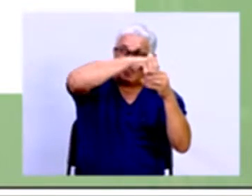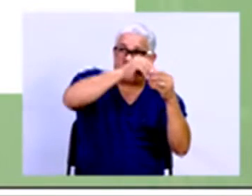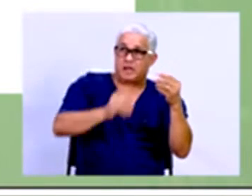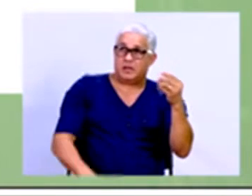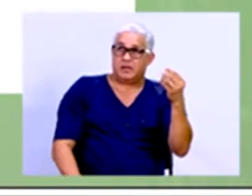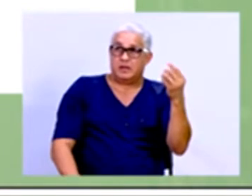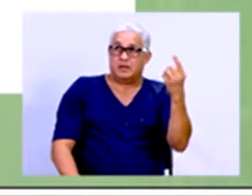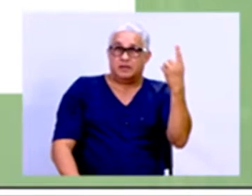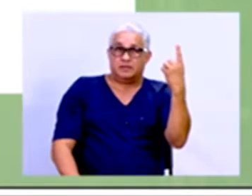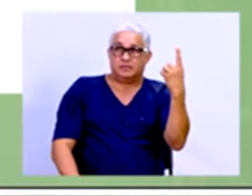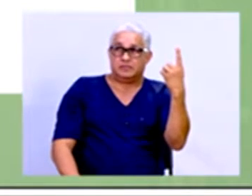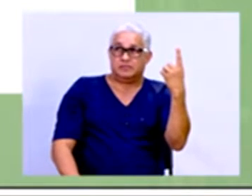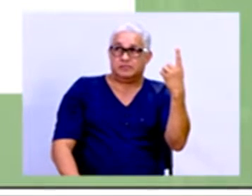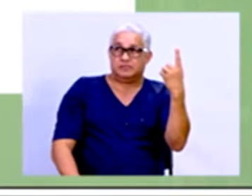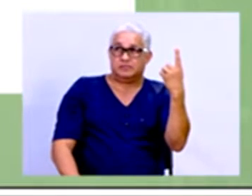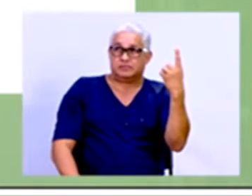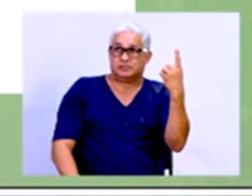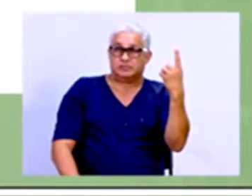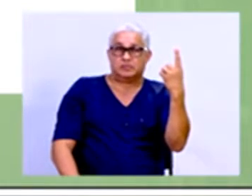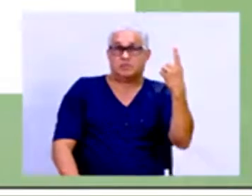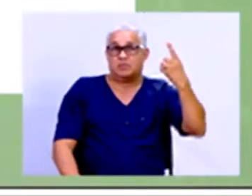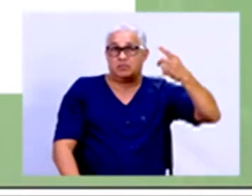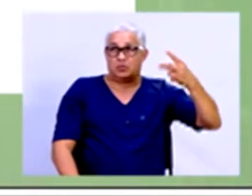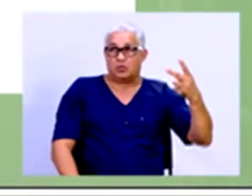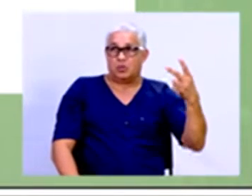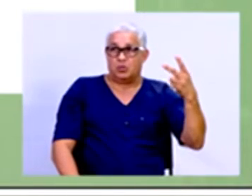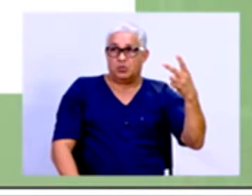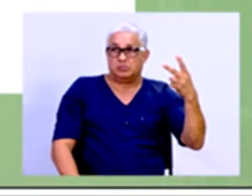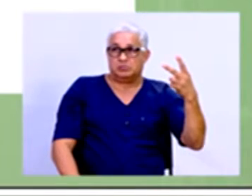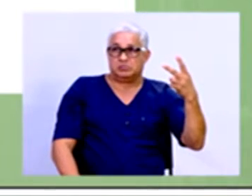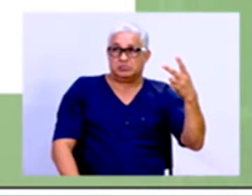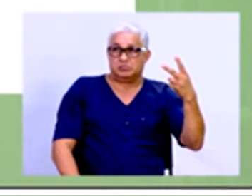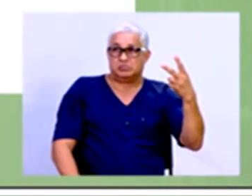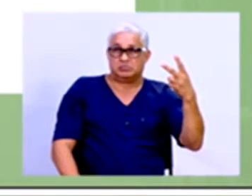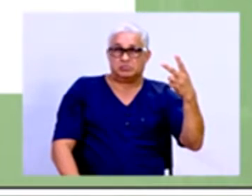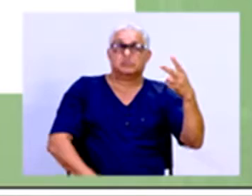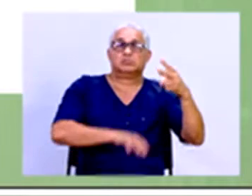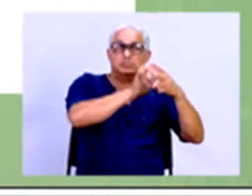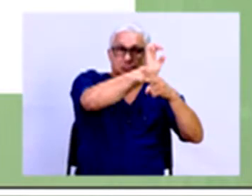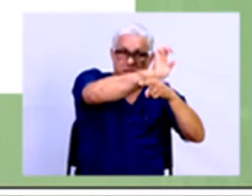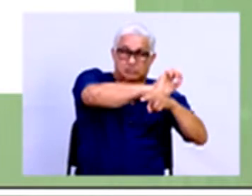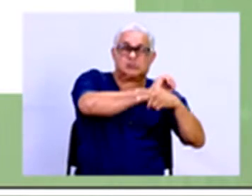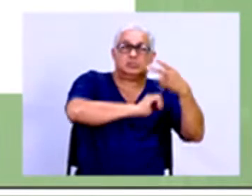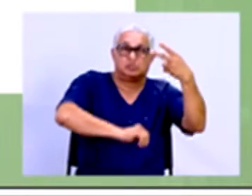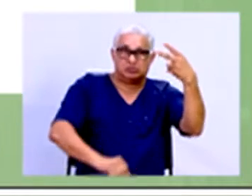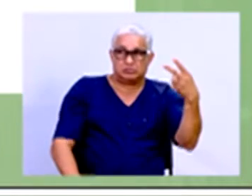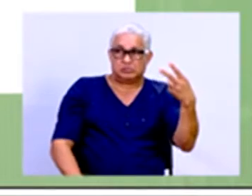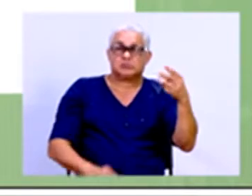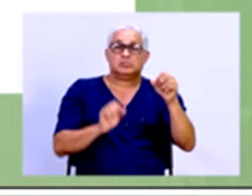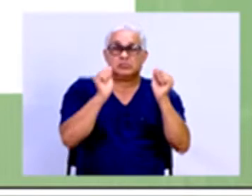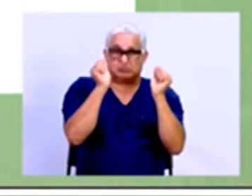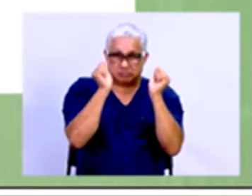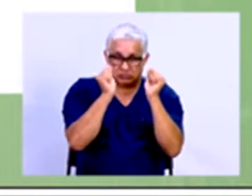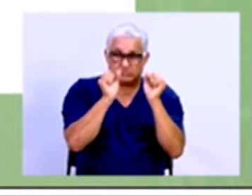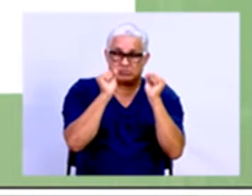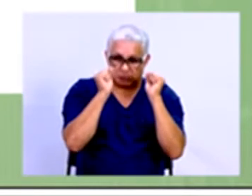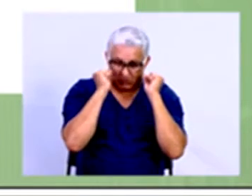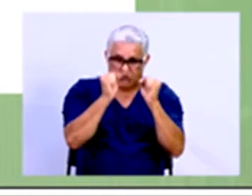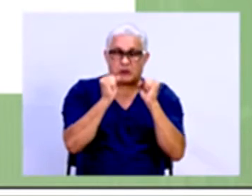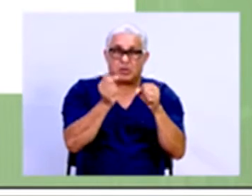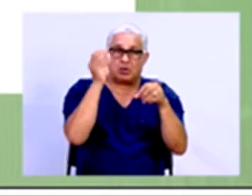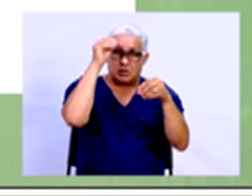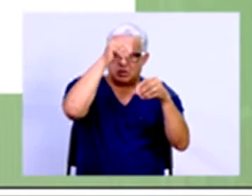valor executando. Enfim, sucessivamente você tem essas opções. Então você pode armazenar tanto